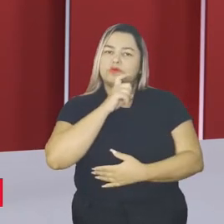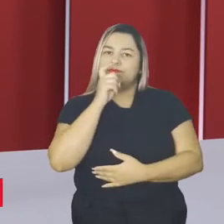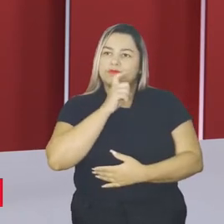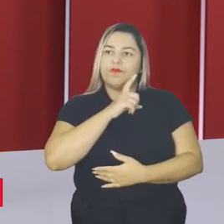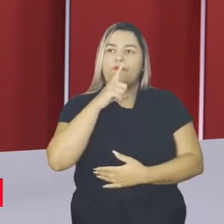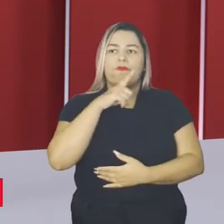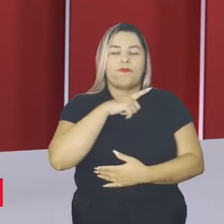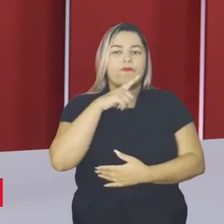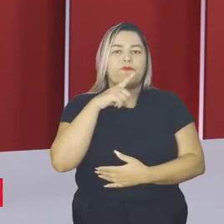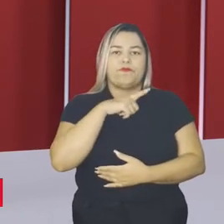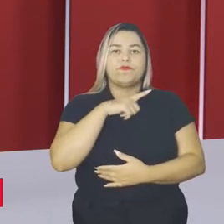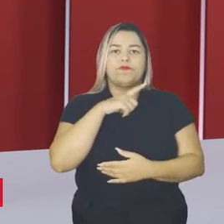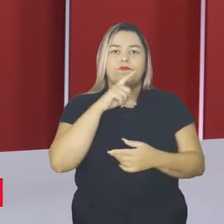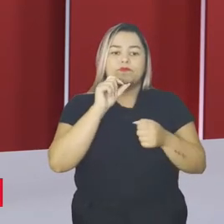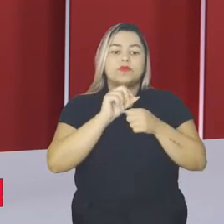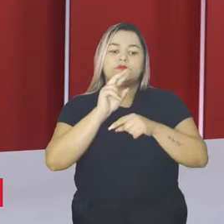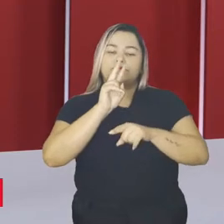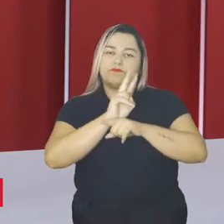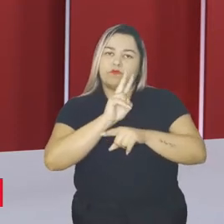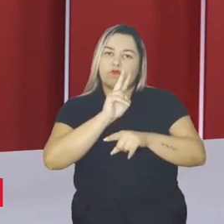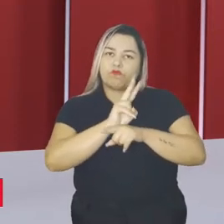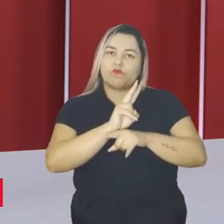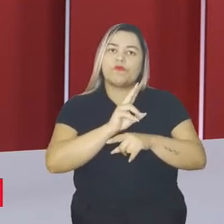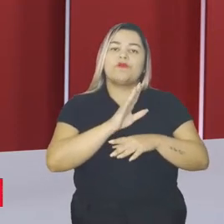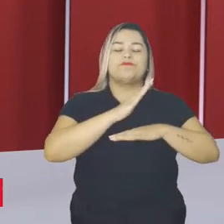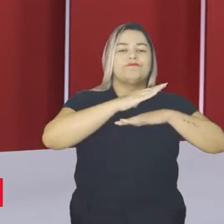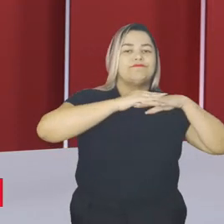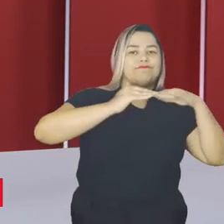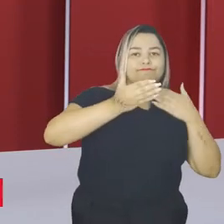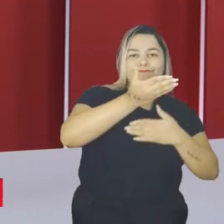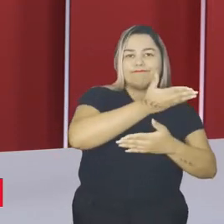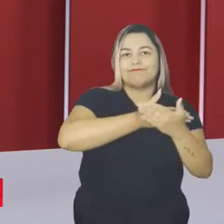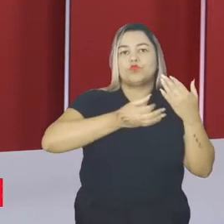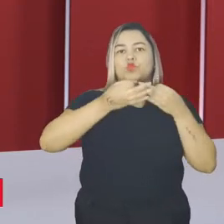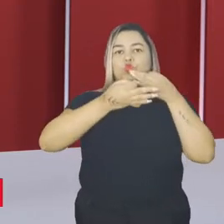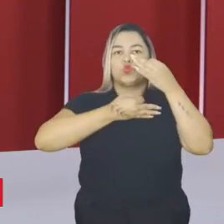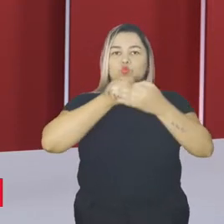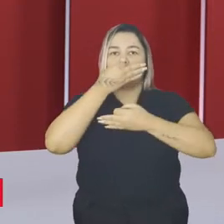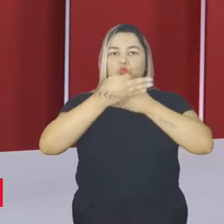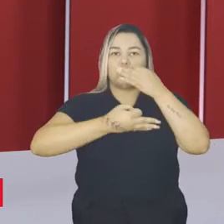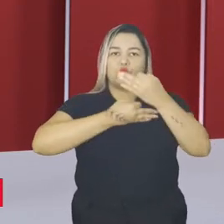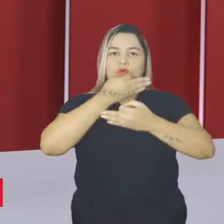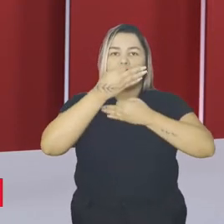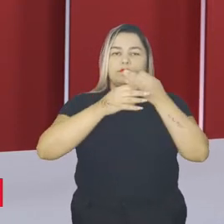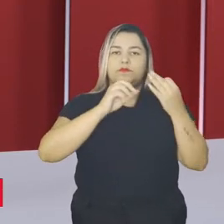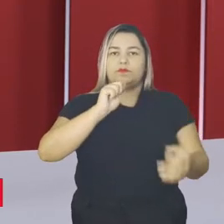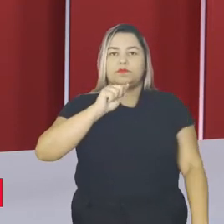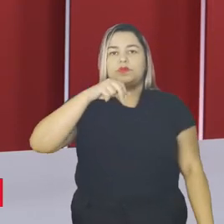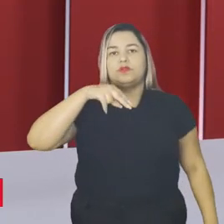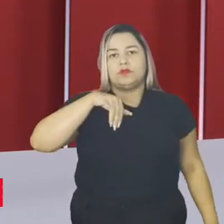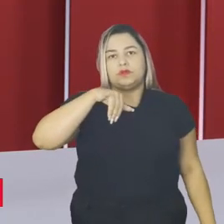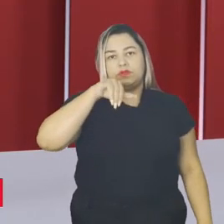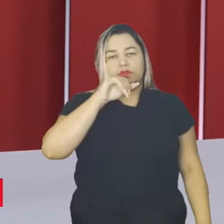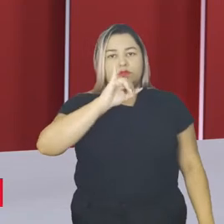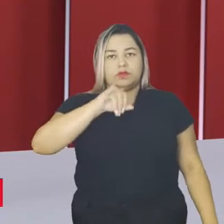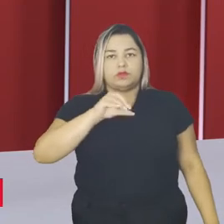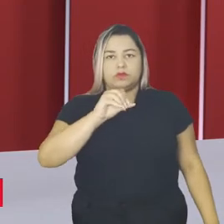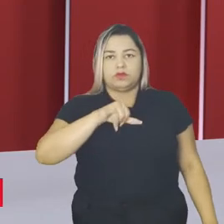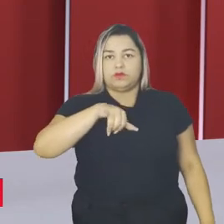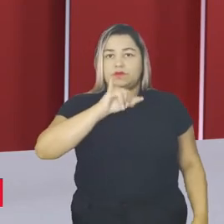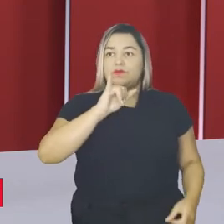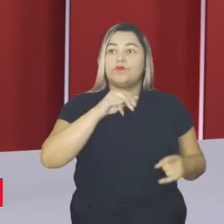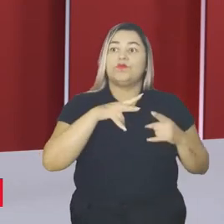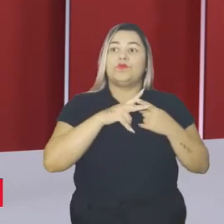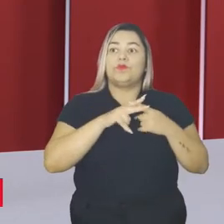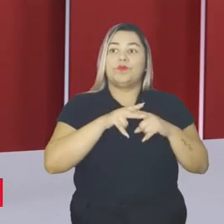esse contraponto. Então fica aqui o carinho de todo mundo, as sugestões para Anne Moura. E a Josi Negreiros me corrigiu